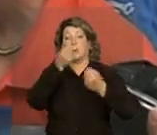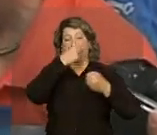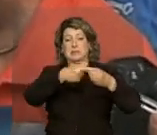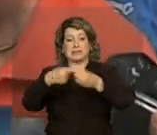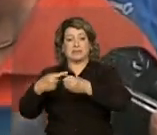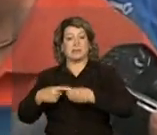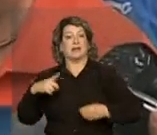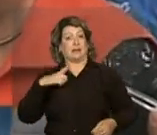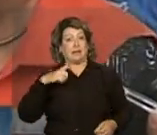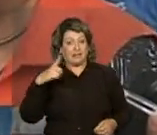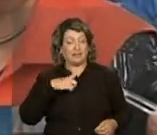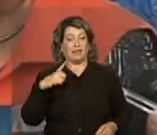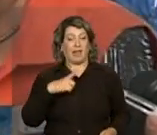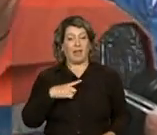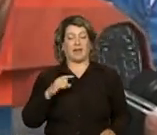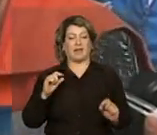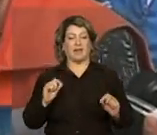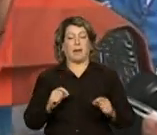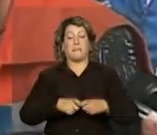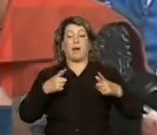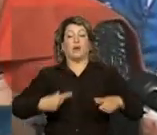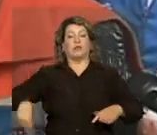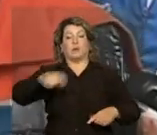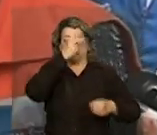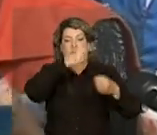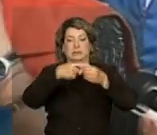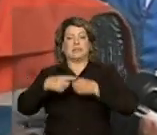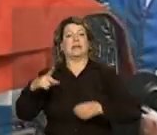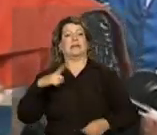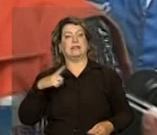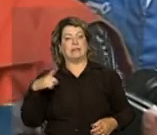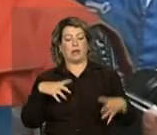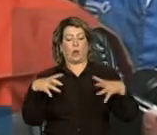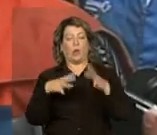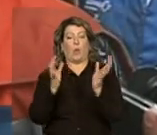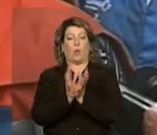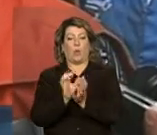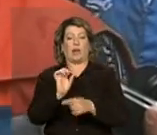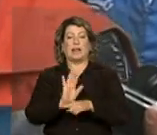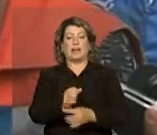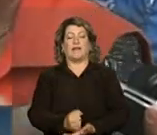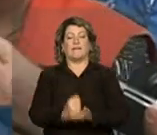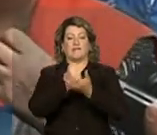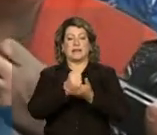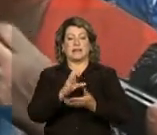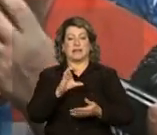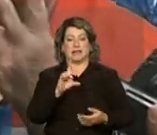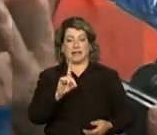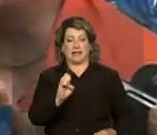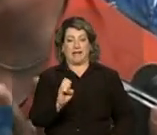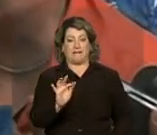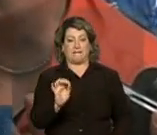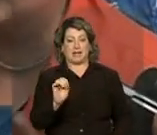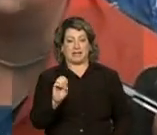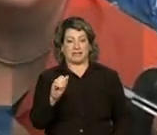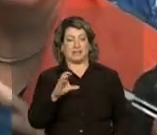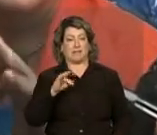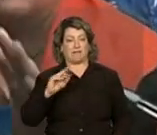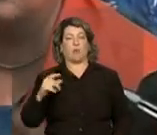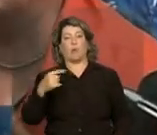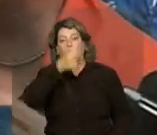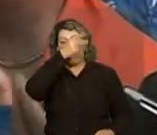A grande maioria da defesa civil. A maioria dos municípios tem defesa civil municipal. Bom, segunda